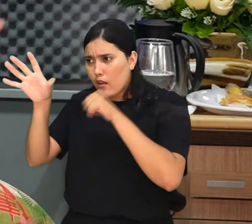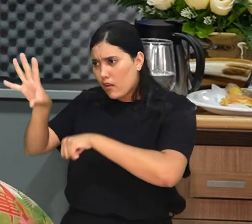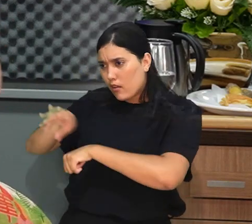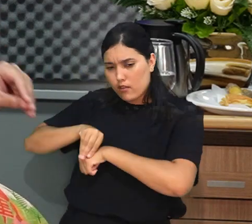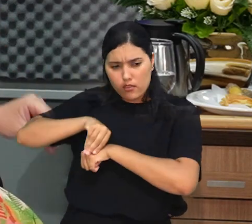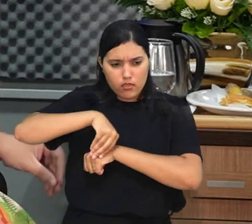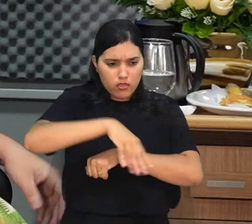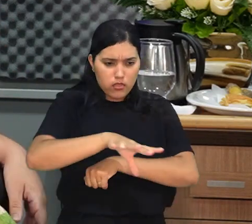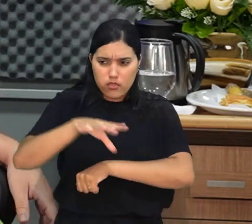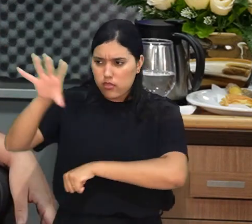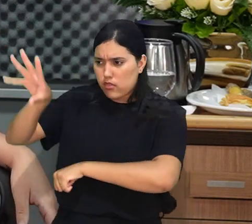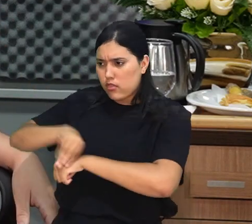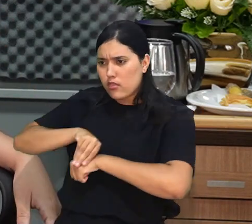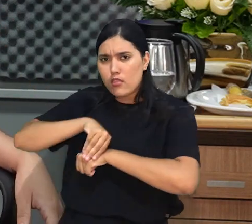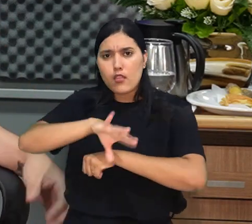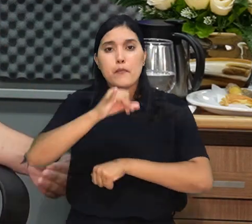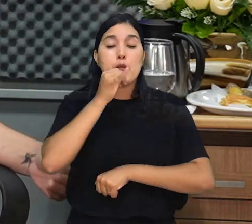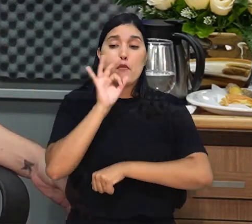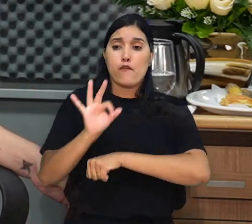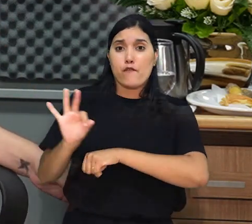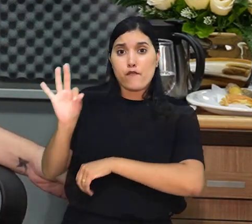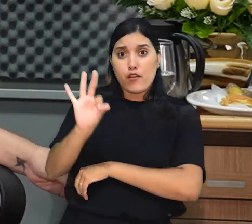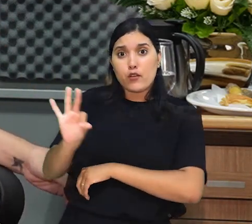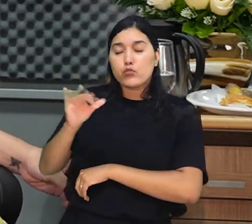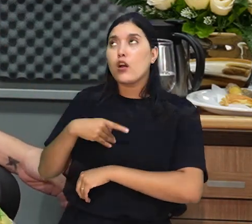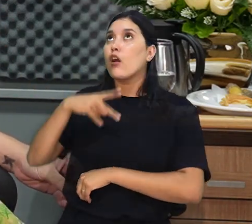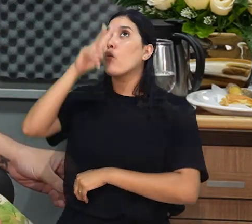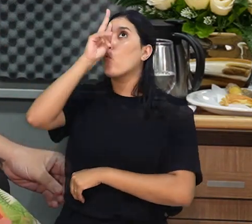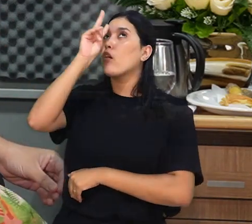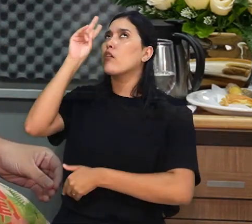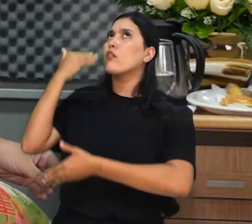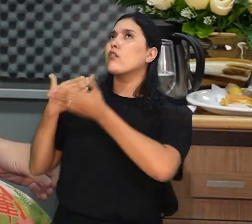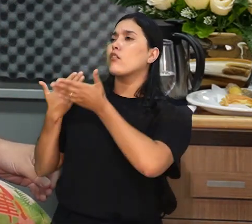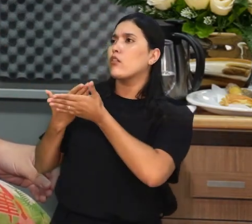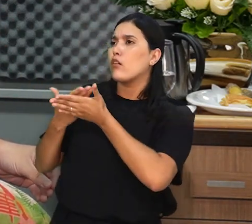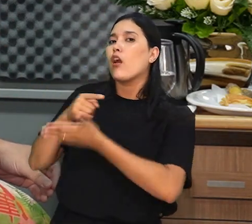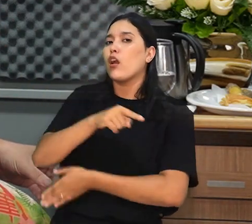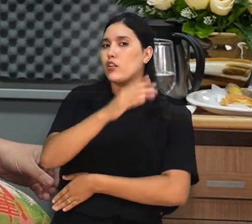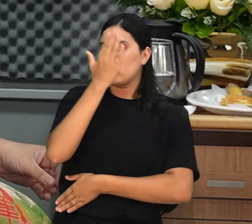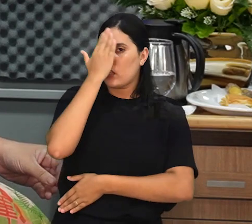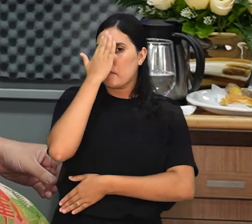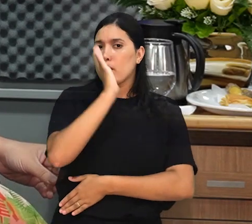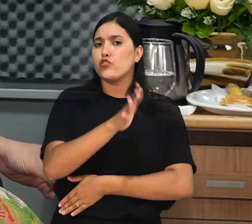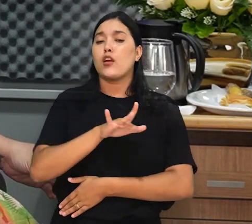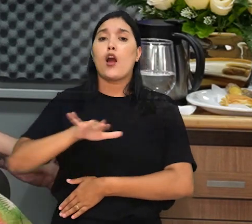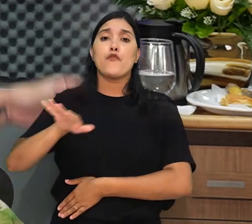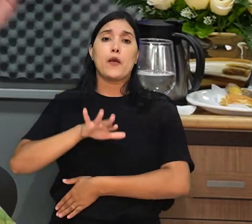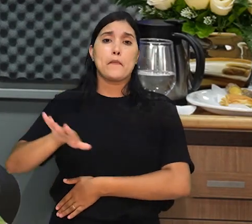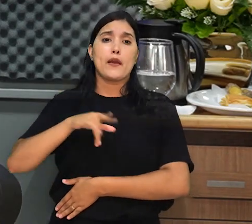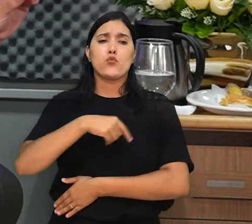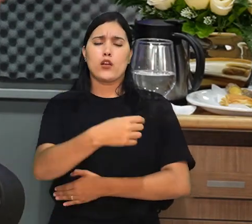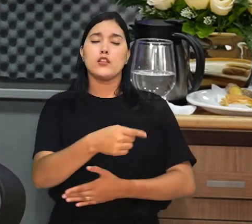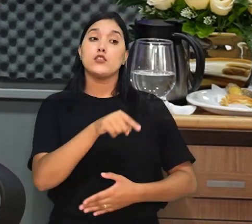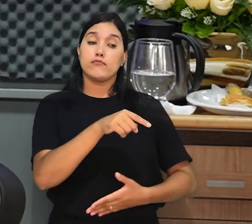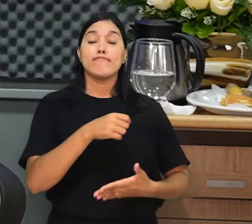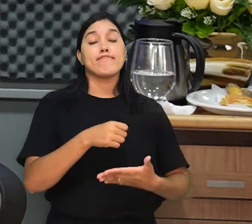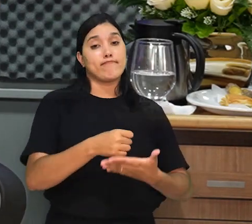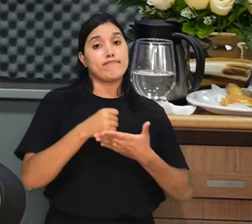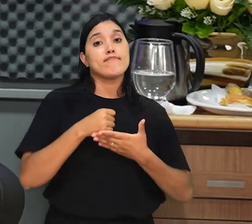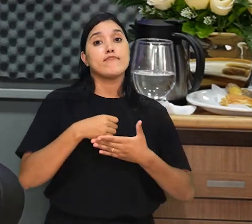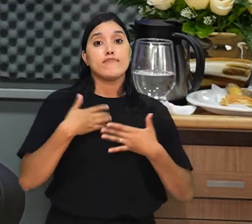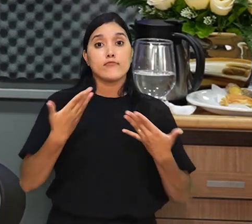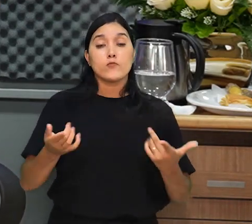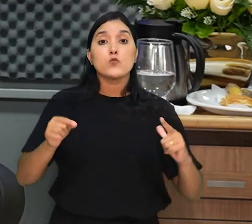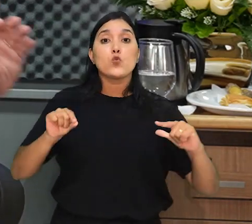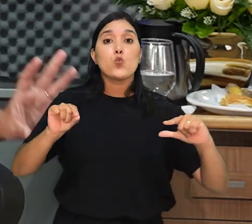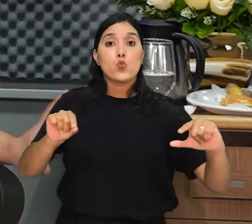vago. Então, o que eu fiz? Eu continuei, né, repassando tudo aquilo que eu tinha aprendido. Inclusive, o que eu tinha aprendido na faculdade ainda estava muito